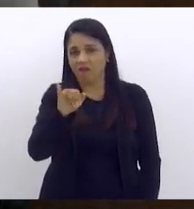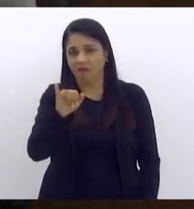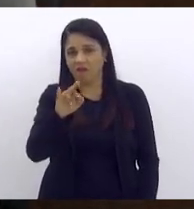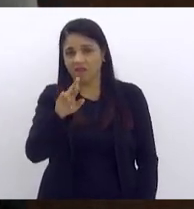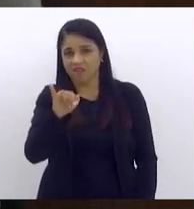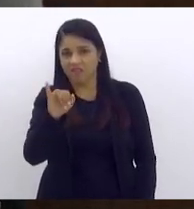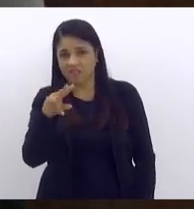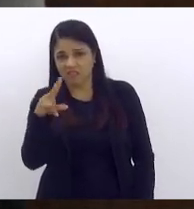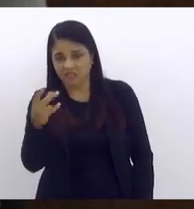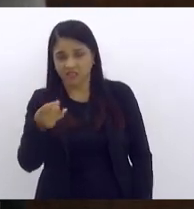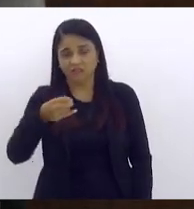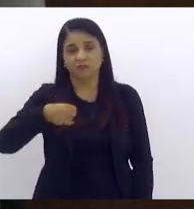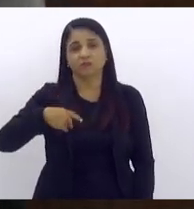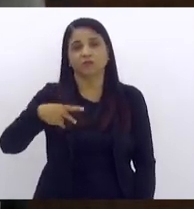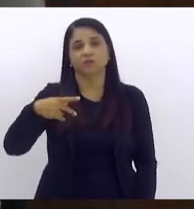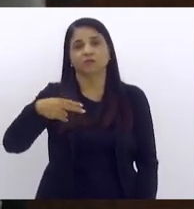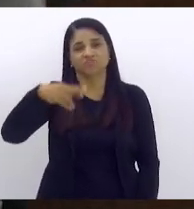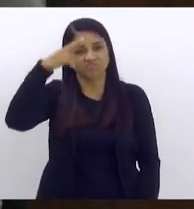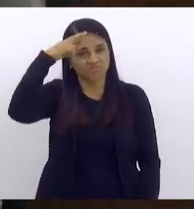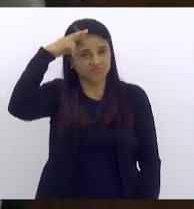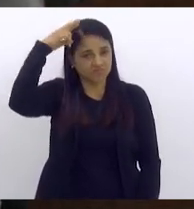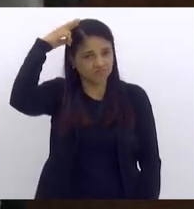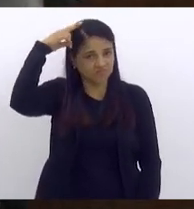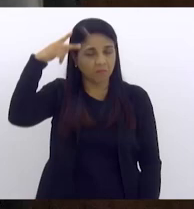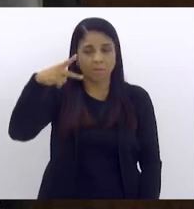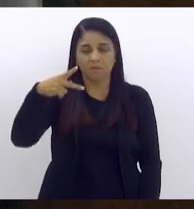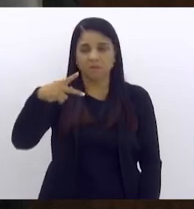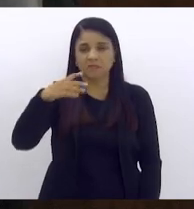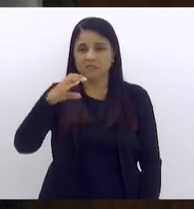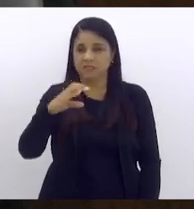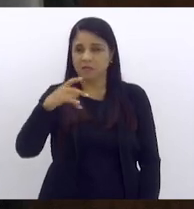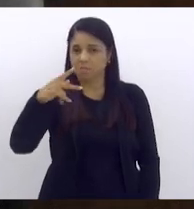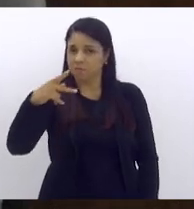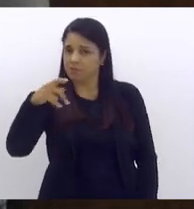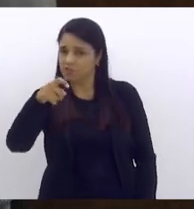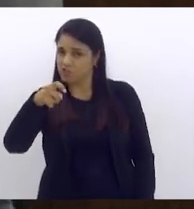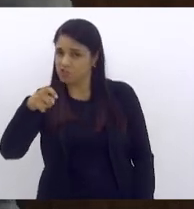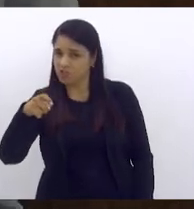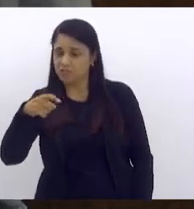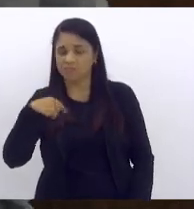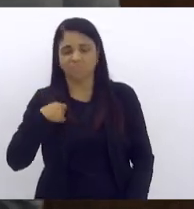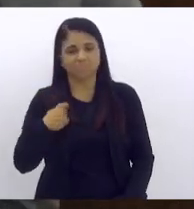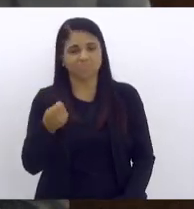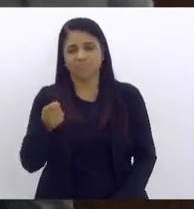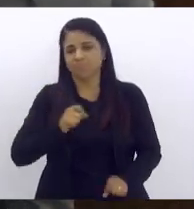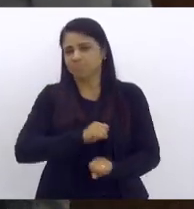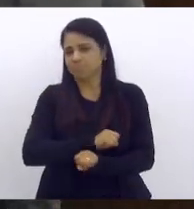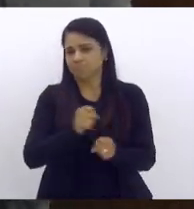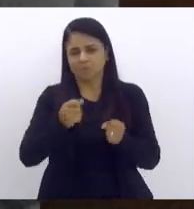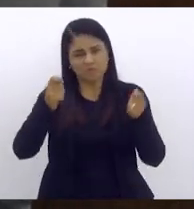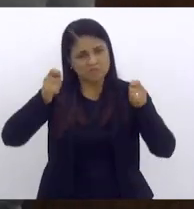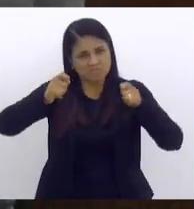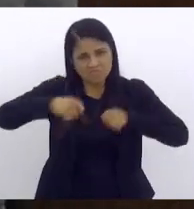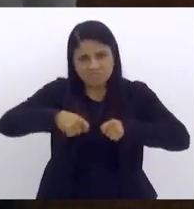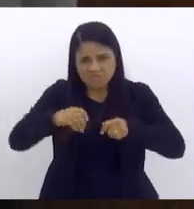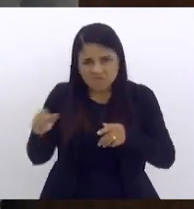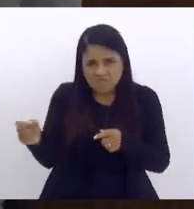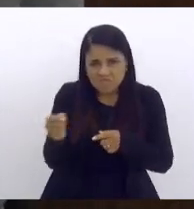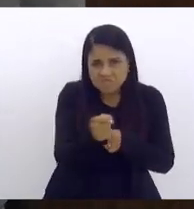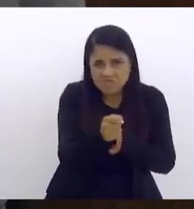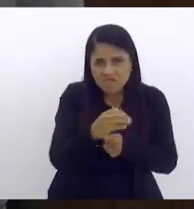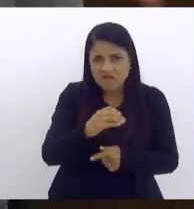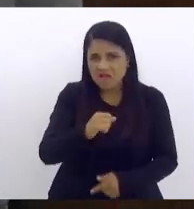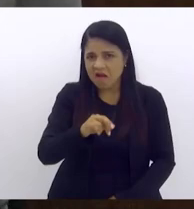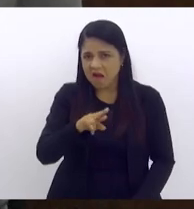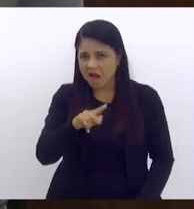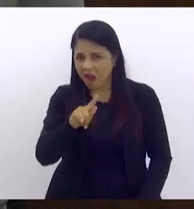de permanecer à frente do cargo. Nós fizemos denúncias que passaram desde o cavalo taradão,